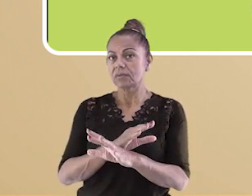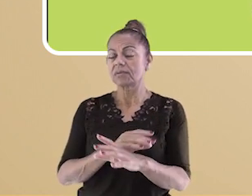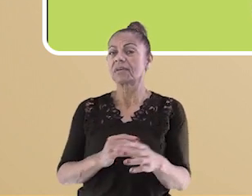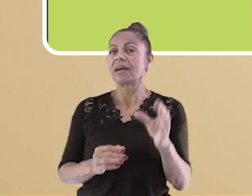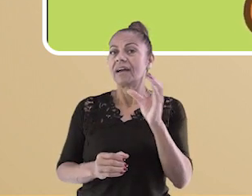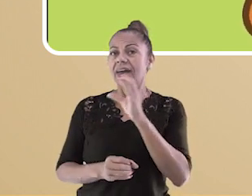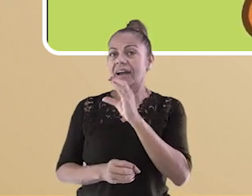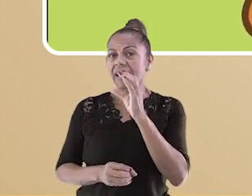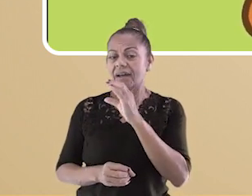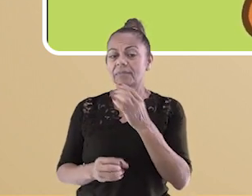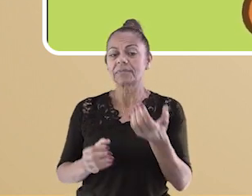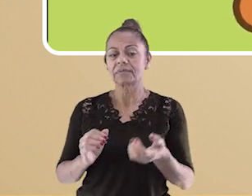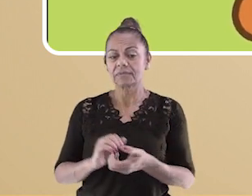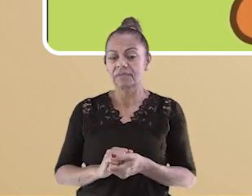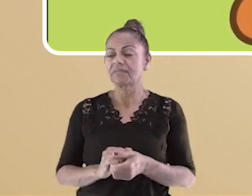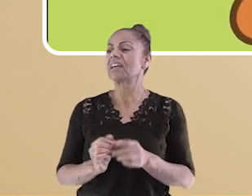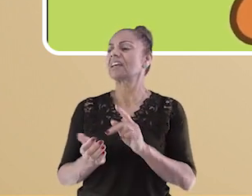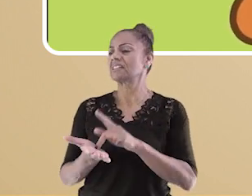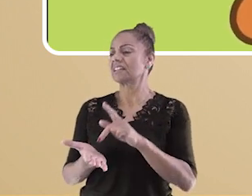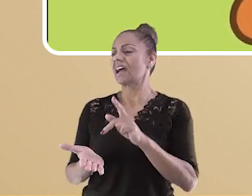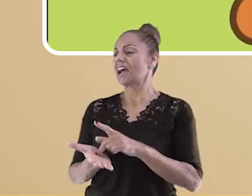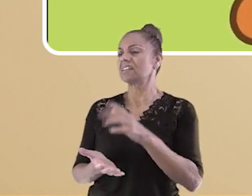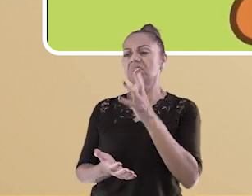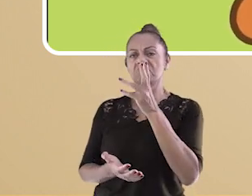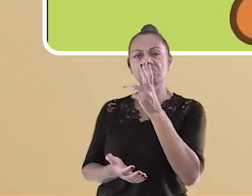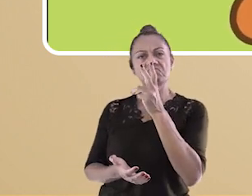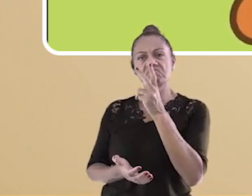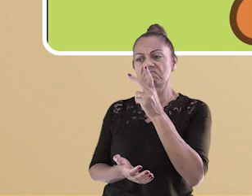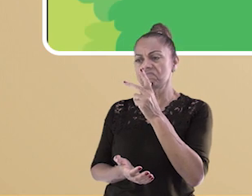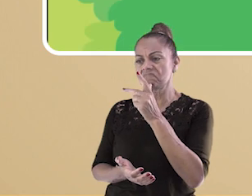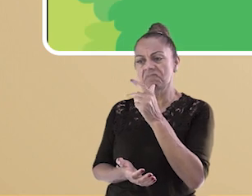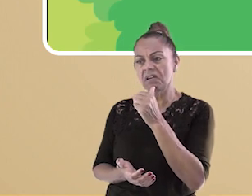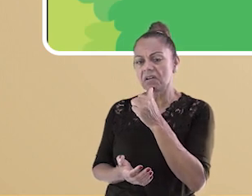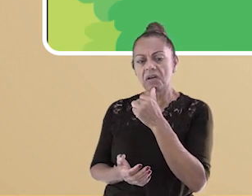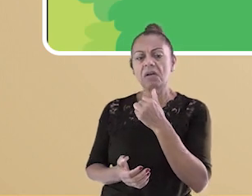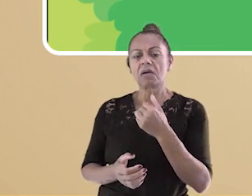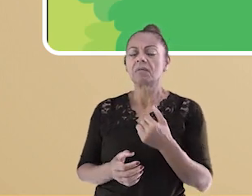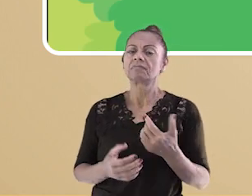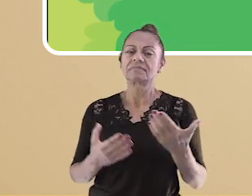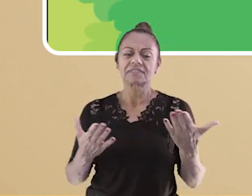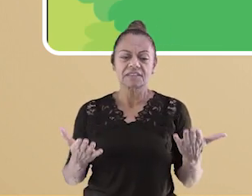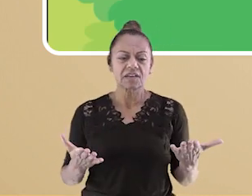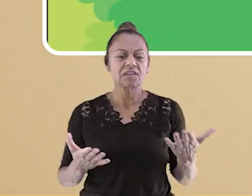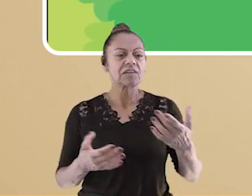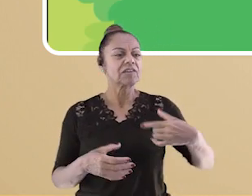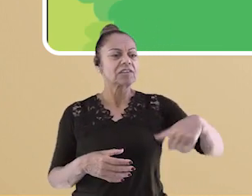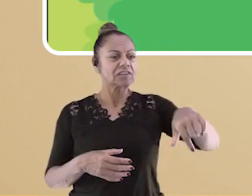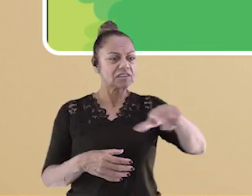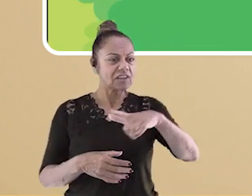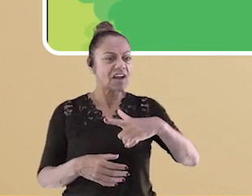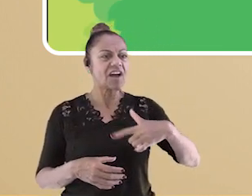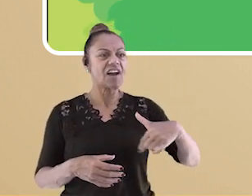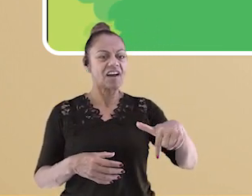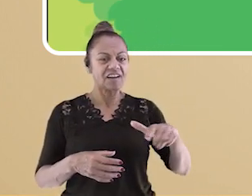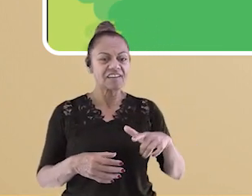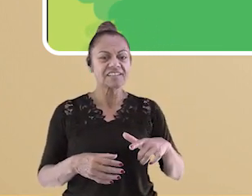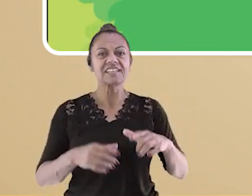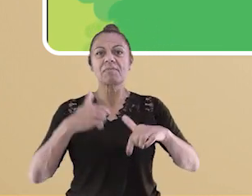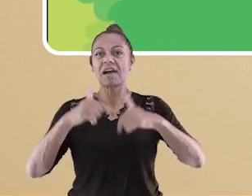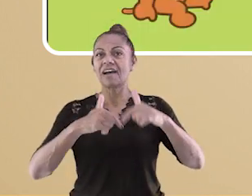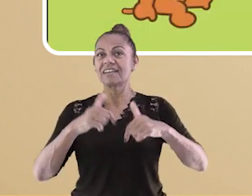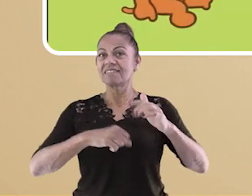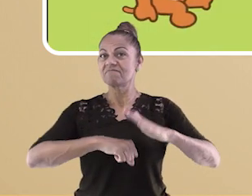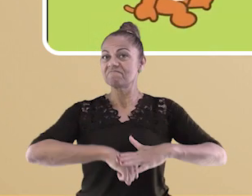foi rápido? É verdade. Nem demorou tanto assim. É. Acho que dessa vez a gente superou as